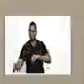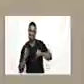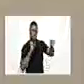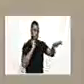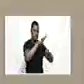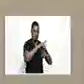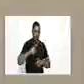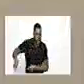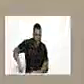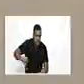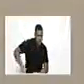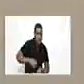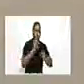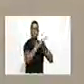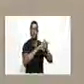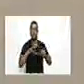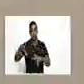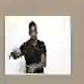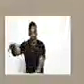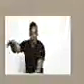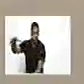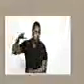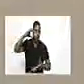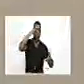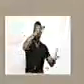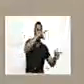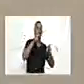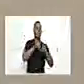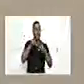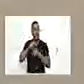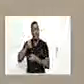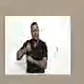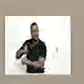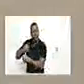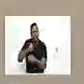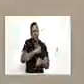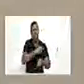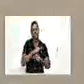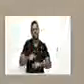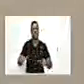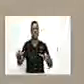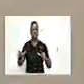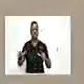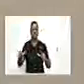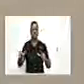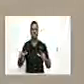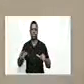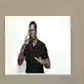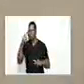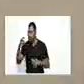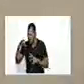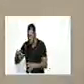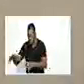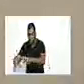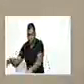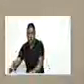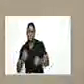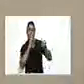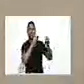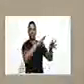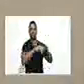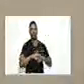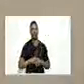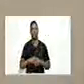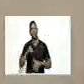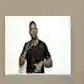essa função que é recolher e fazer uma limpeza do lugar aonde estava e e o lixo porque